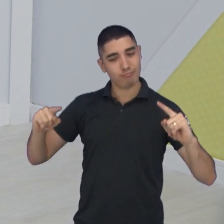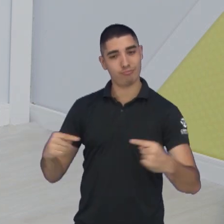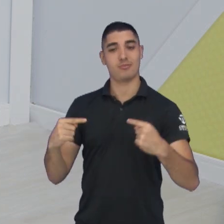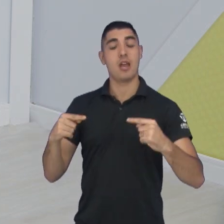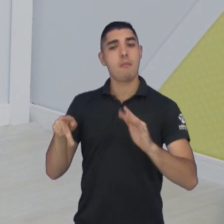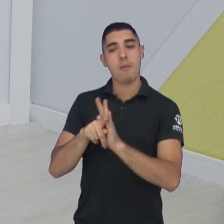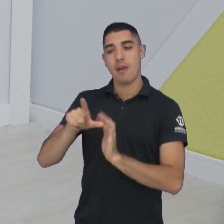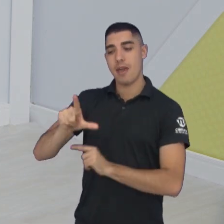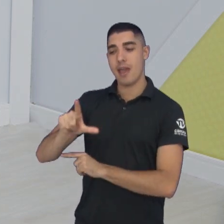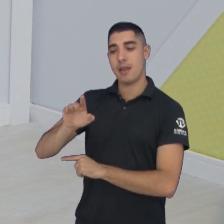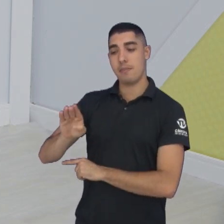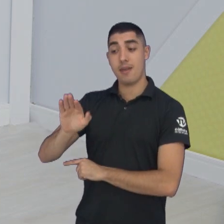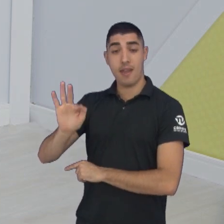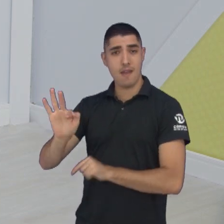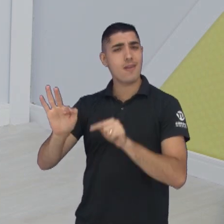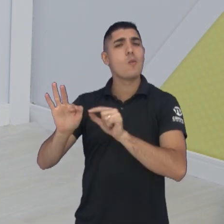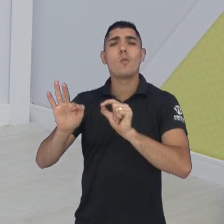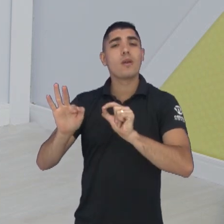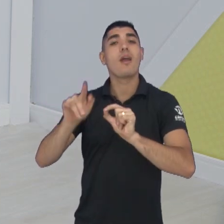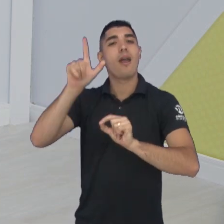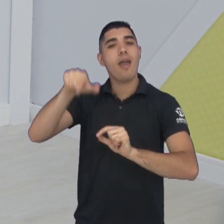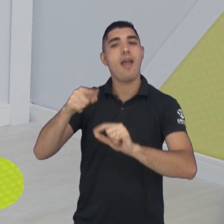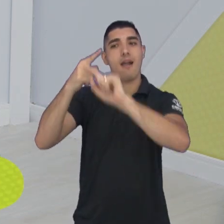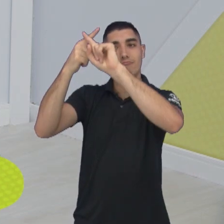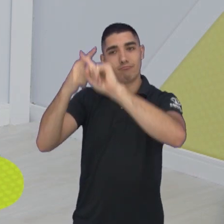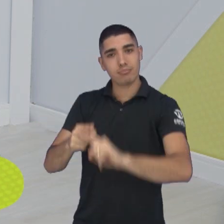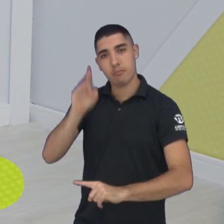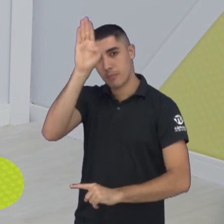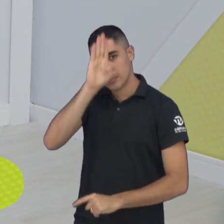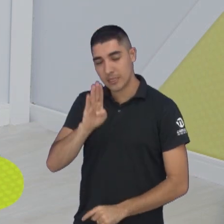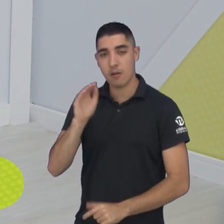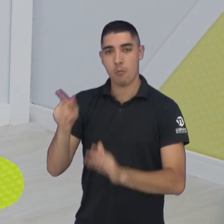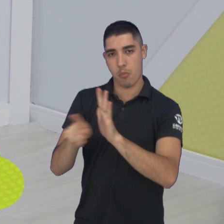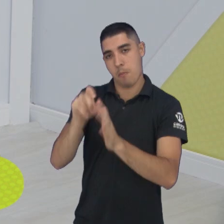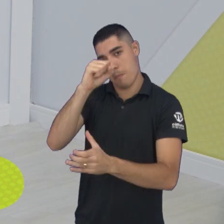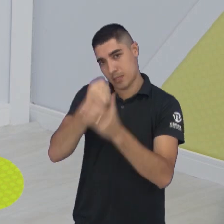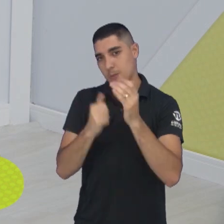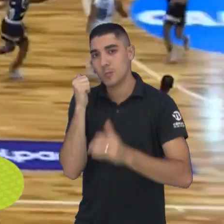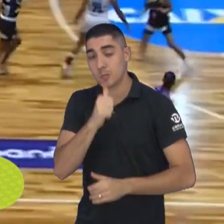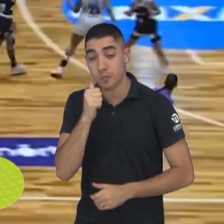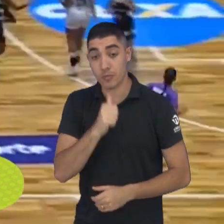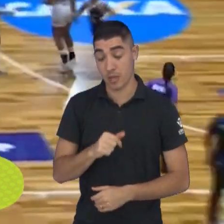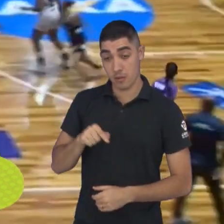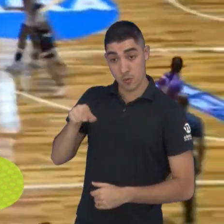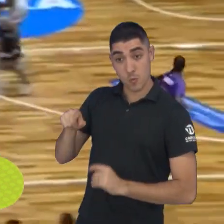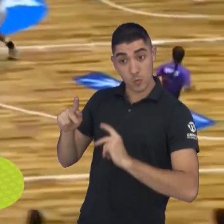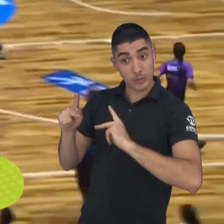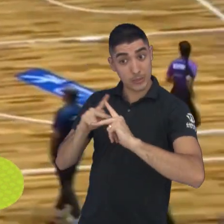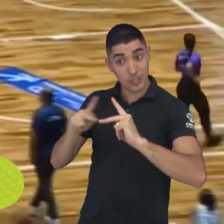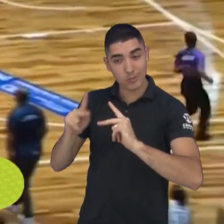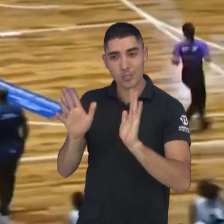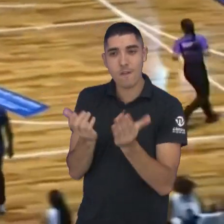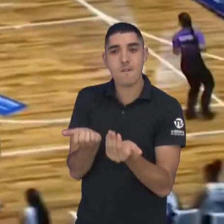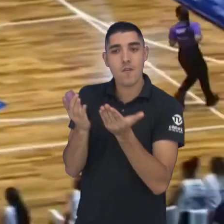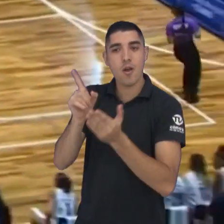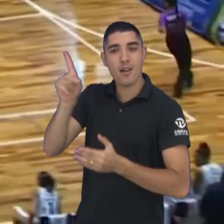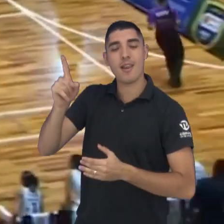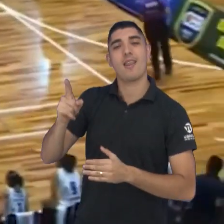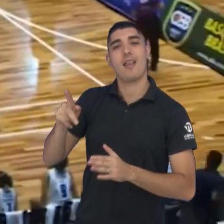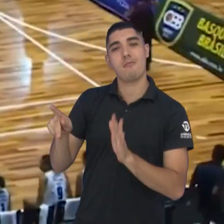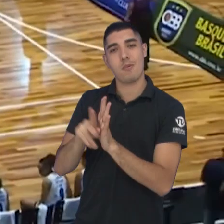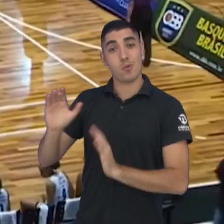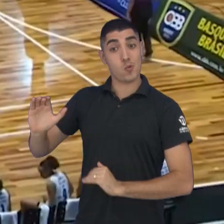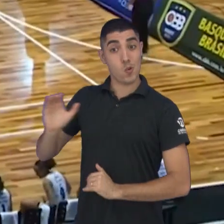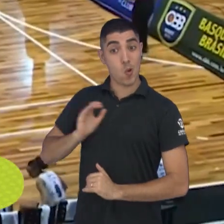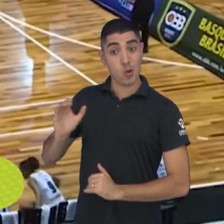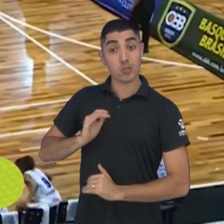que é a Liga de Basquete Feminino 2024. O time do técnico Leandro Leal foi até o ginásio Vlamir Marques, no Parque São Jorge, e venceu o Corinthians